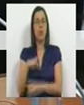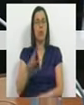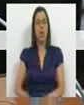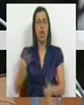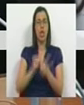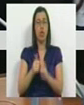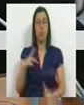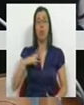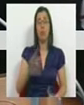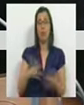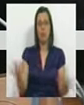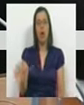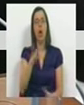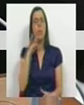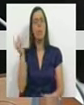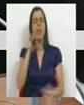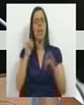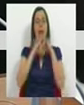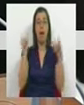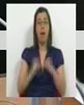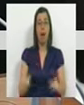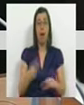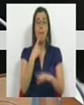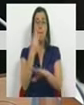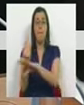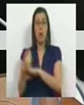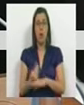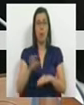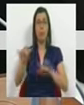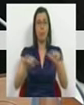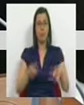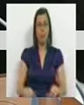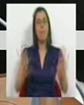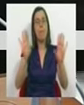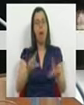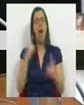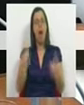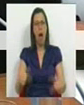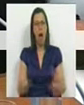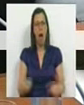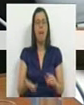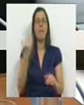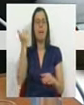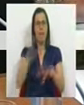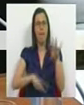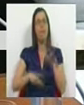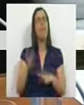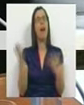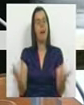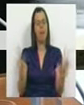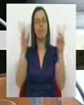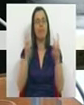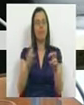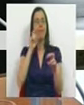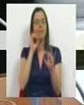Nacional de Desporto de Portugal, a comemoração do Dia Internacional dos Monumentos e Sítios, contudo ainda existe um longo caminho a percorrer em